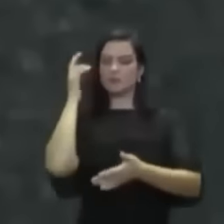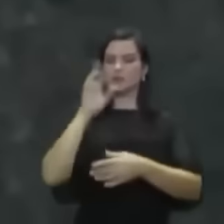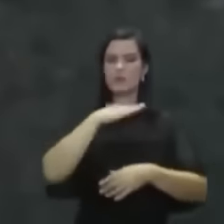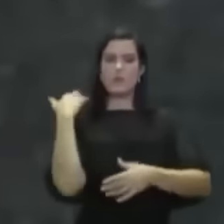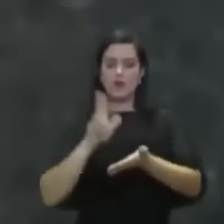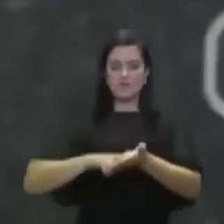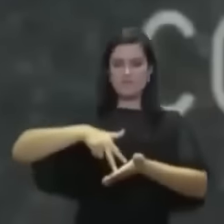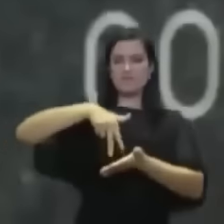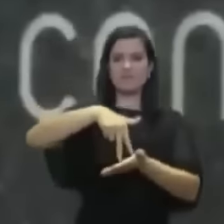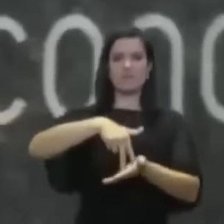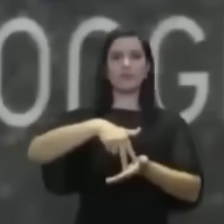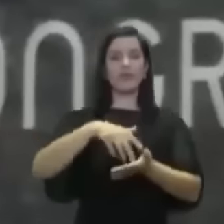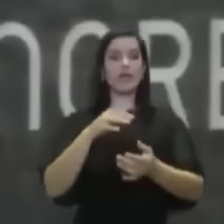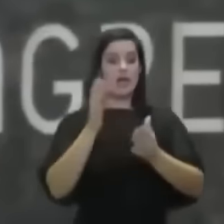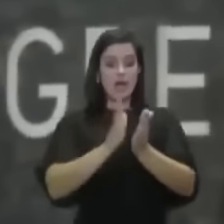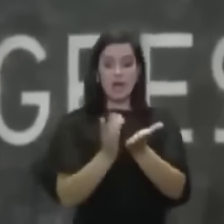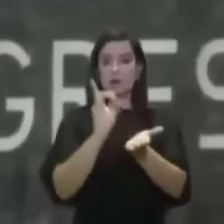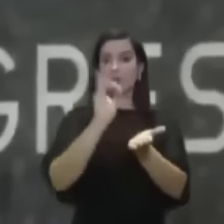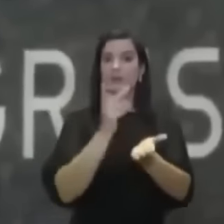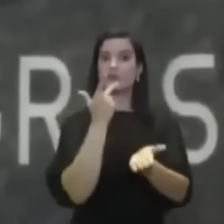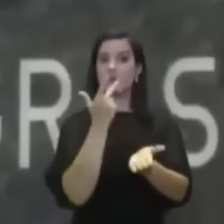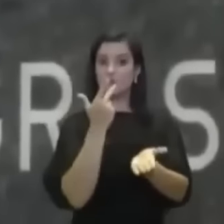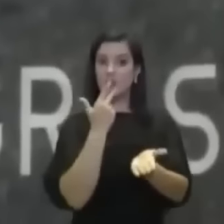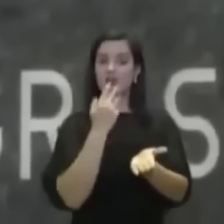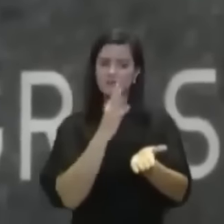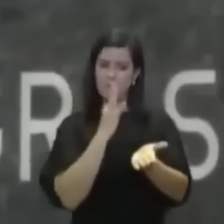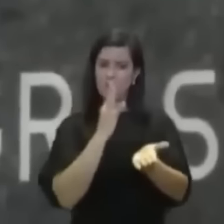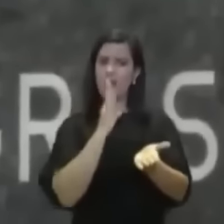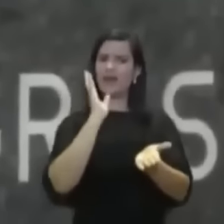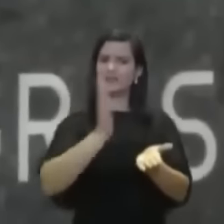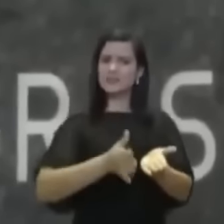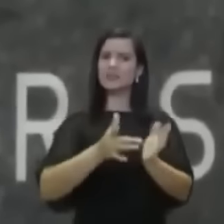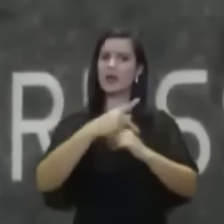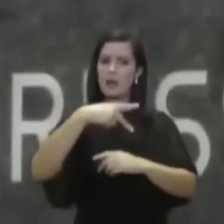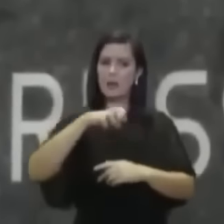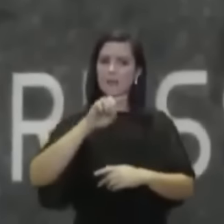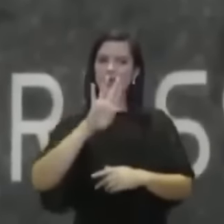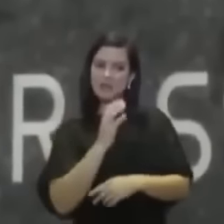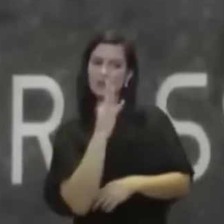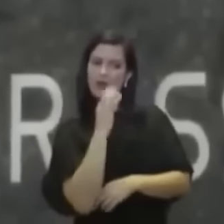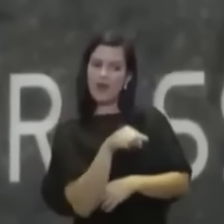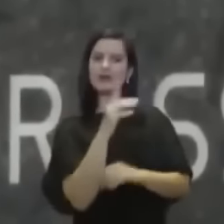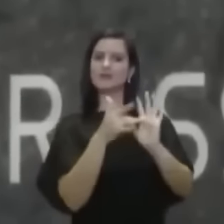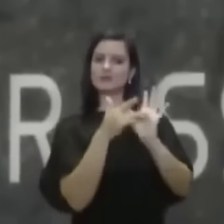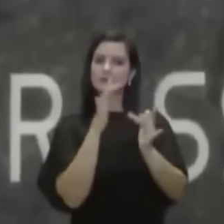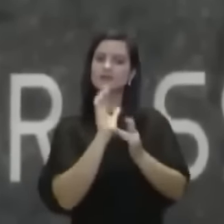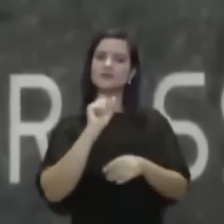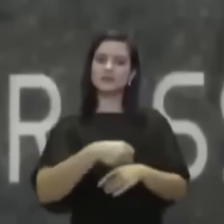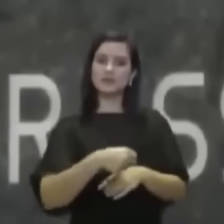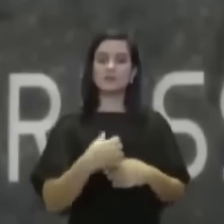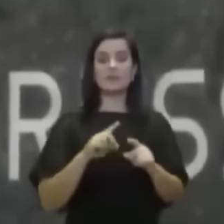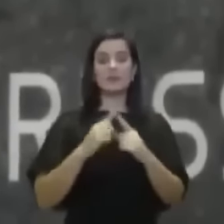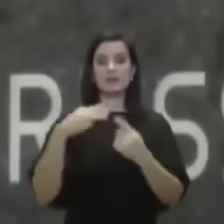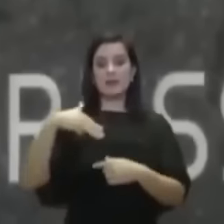Bíblia que Pedro está completamente convencido de quem é este Jesus. quando Mateus 16 diz